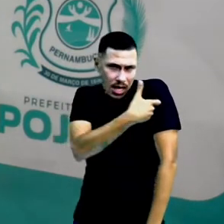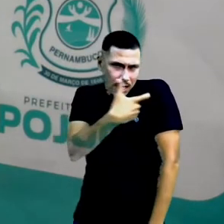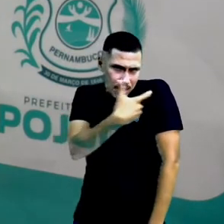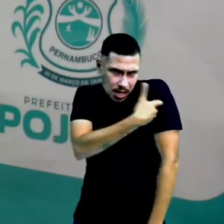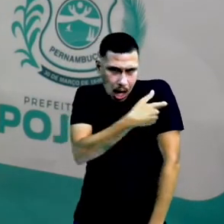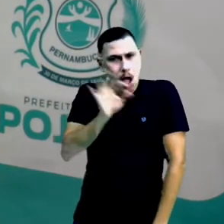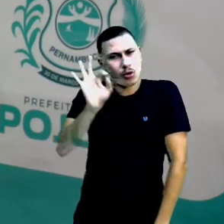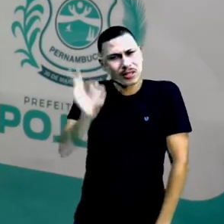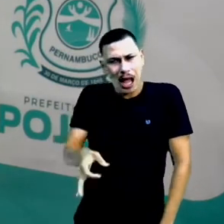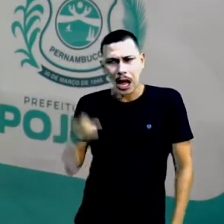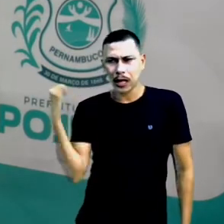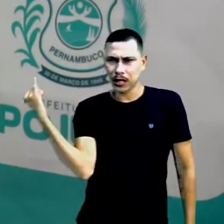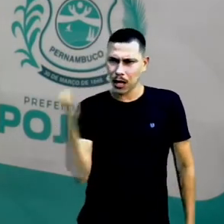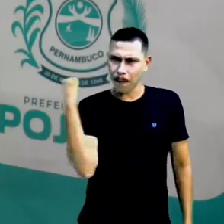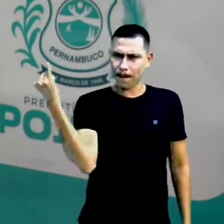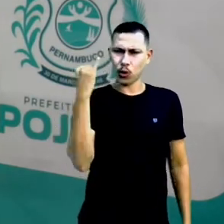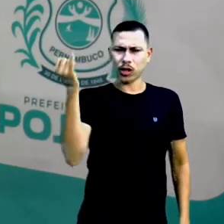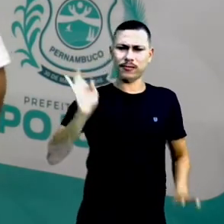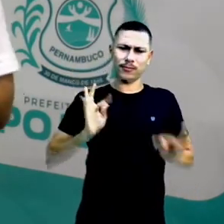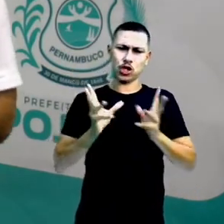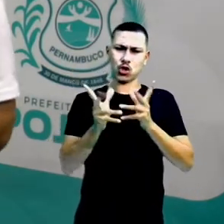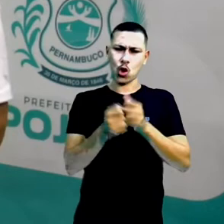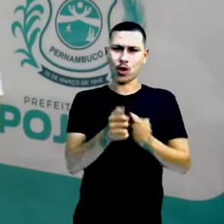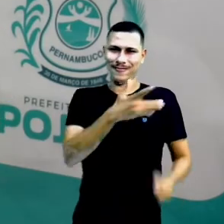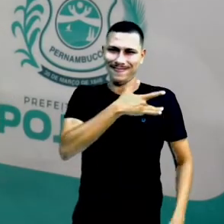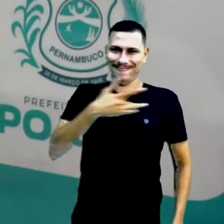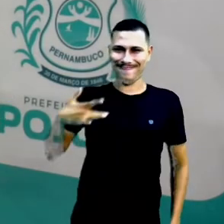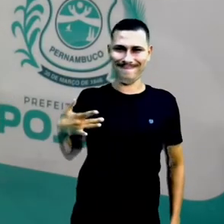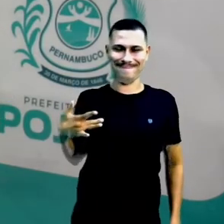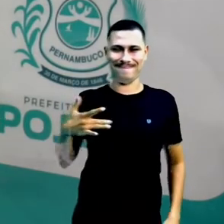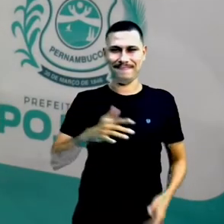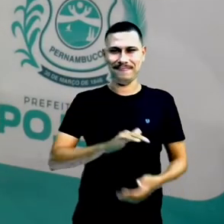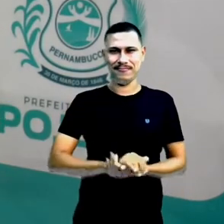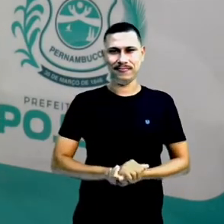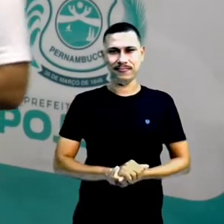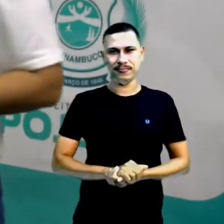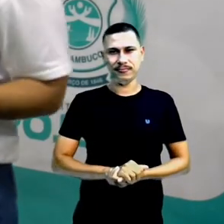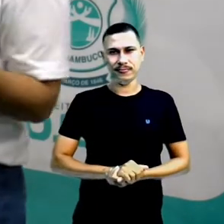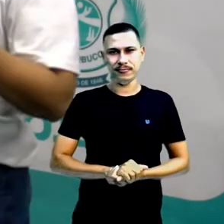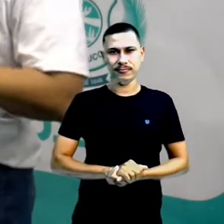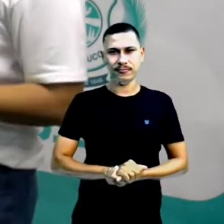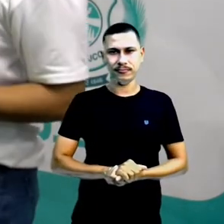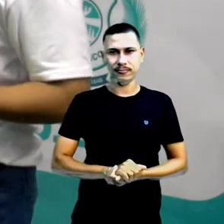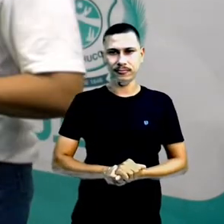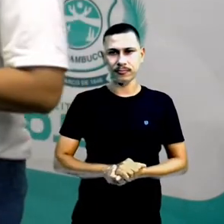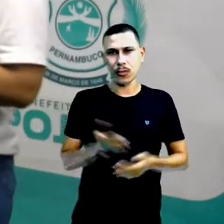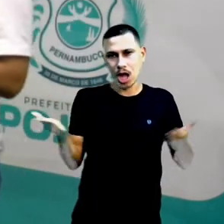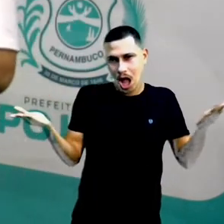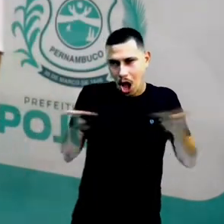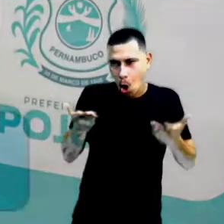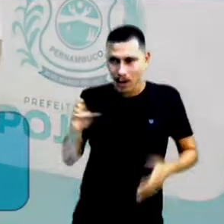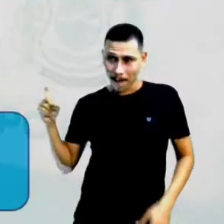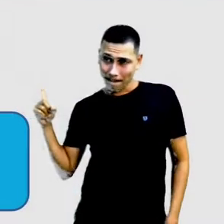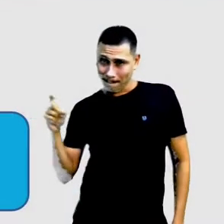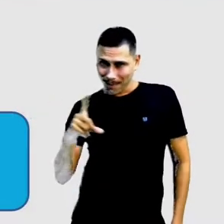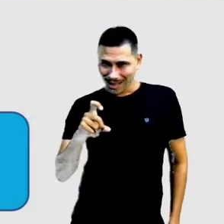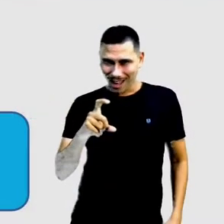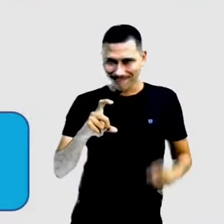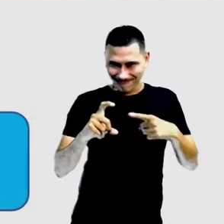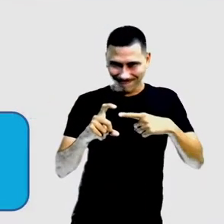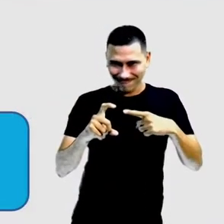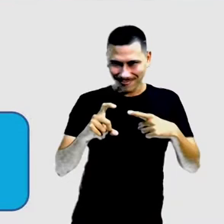vacina é importante sim para nossas vidas e as bactérias são consideradas